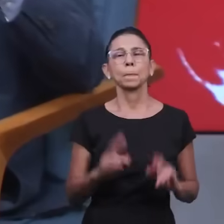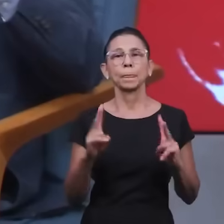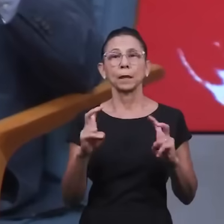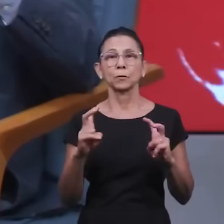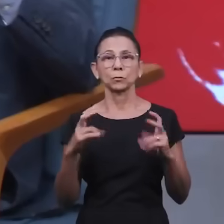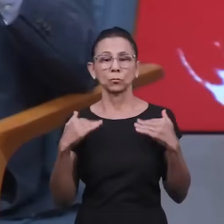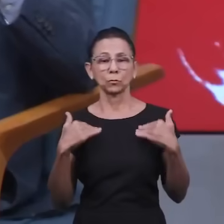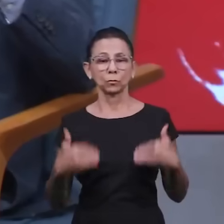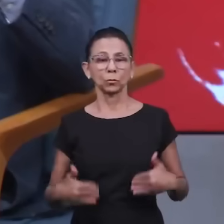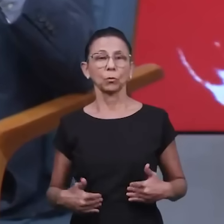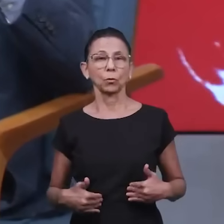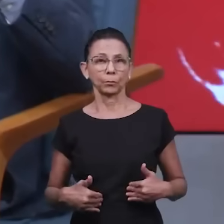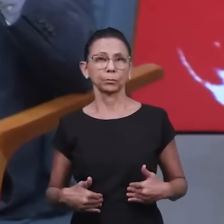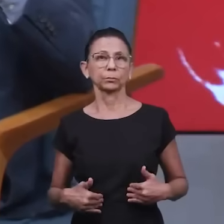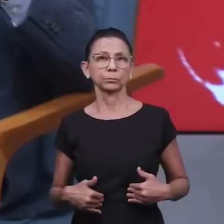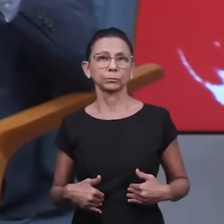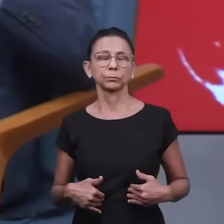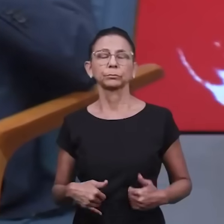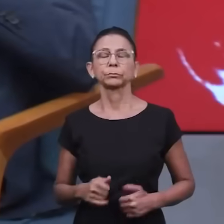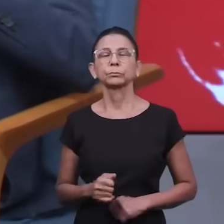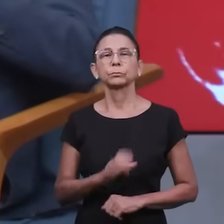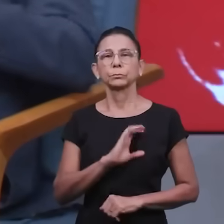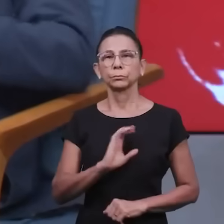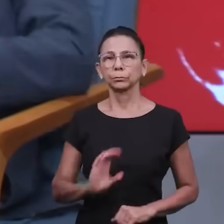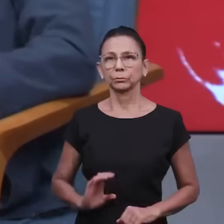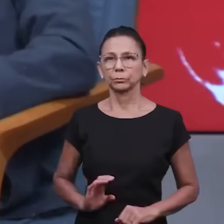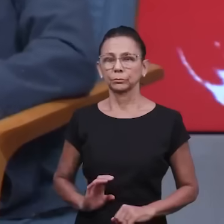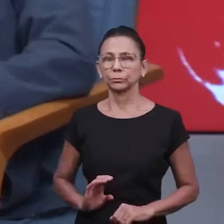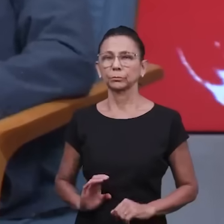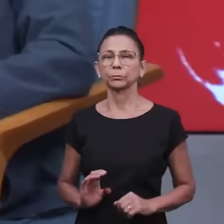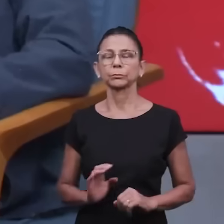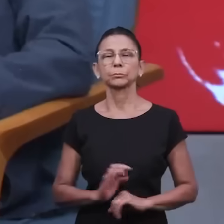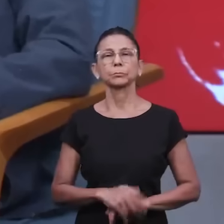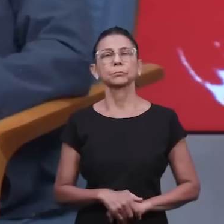corpo. O início da igreja